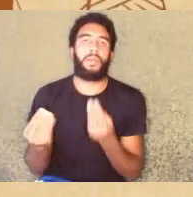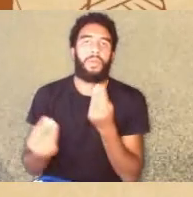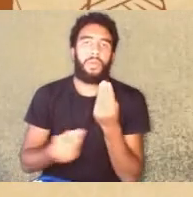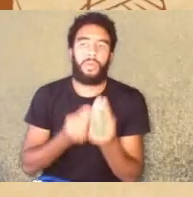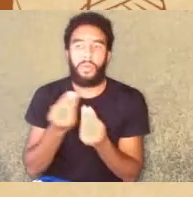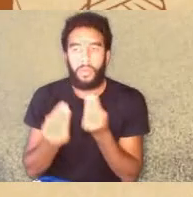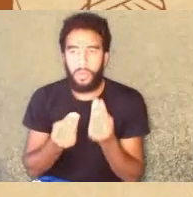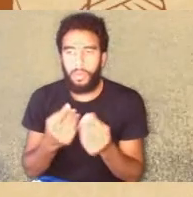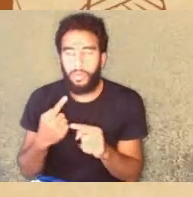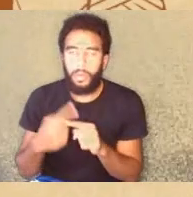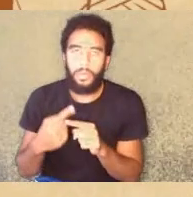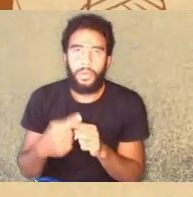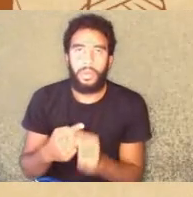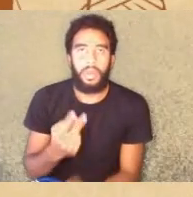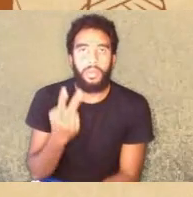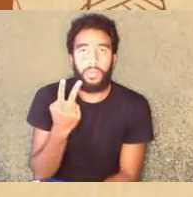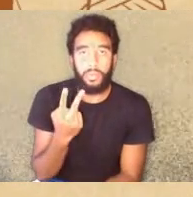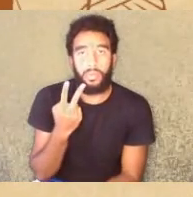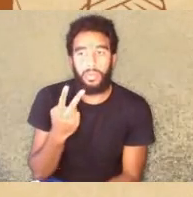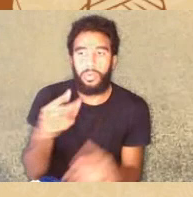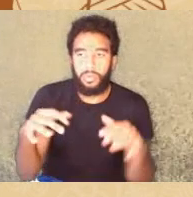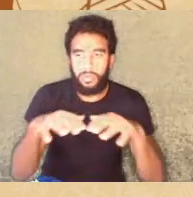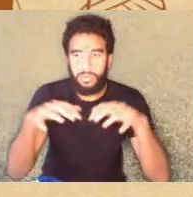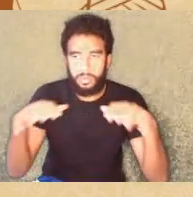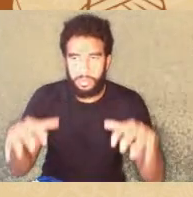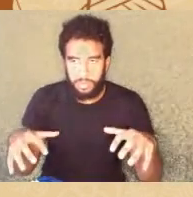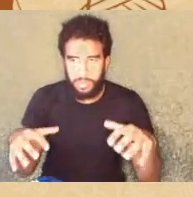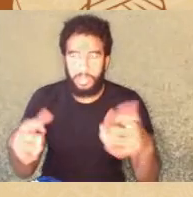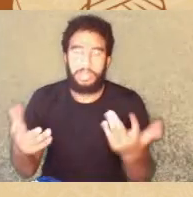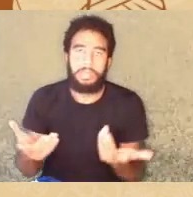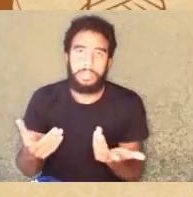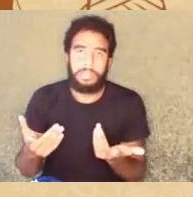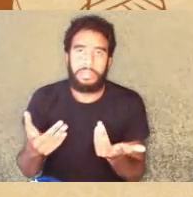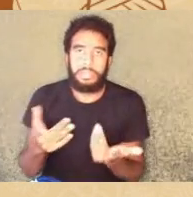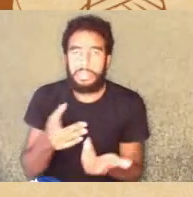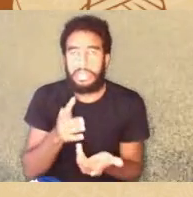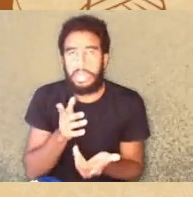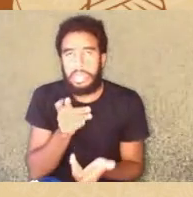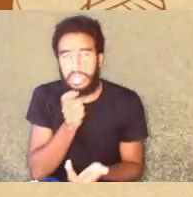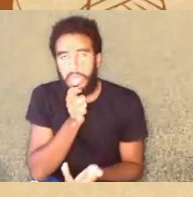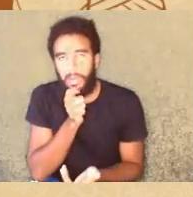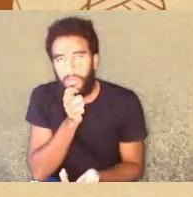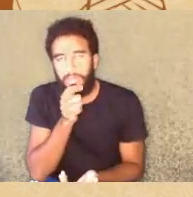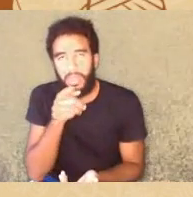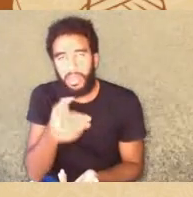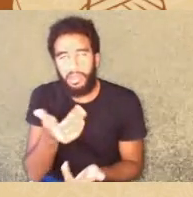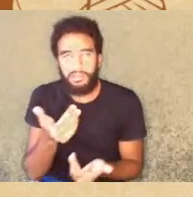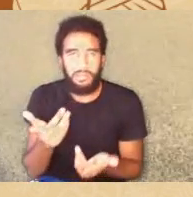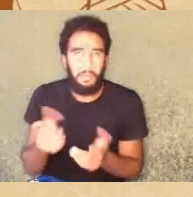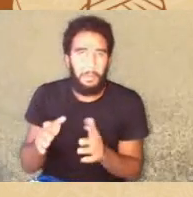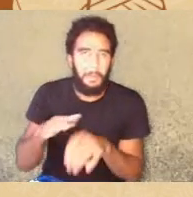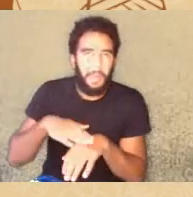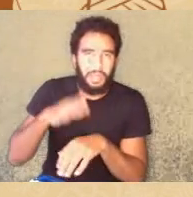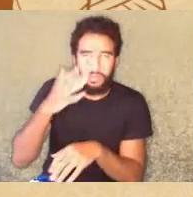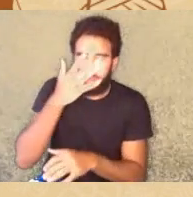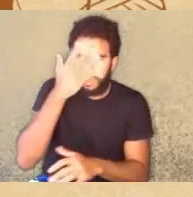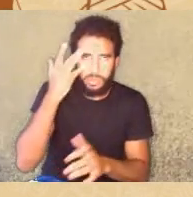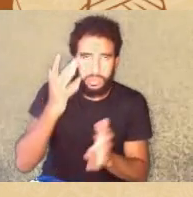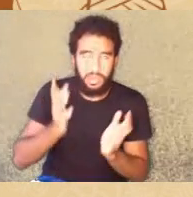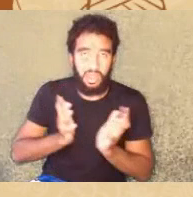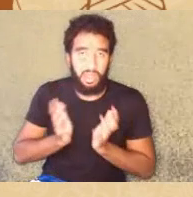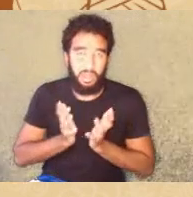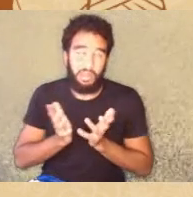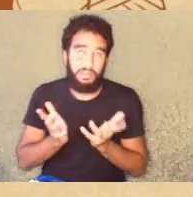dois campos ainda assim tão aburguesados, elitistas, né? Como é que se daria esse processo? Obrigado.